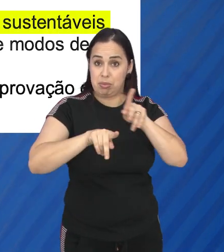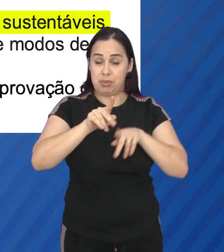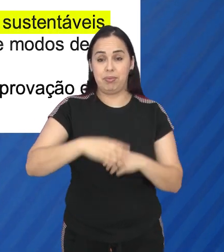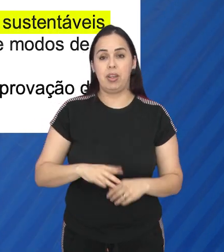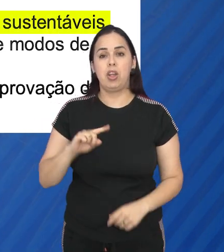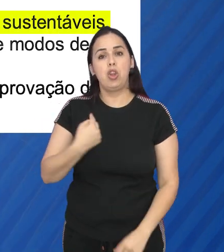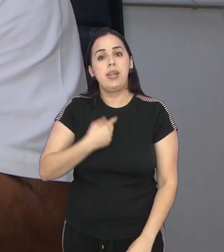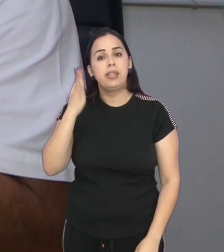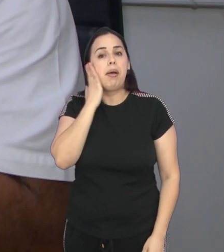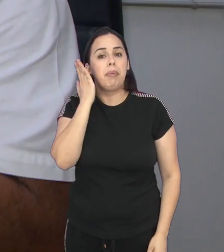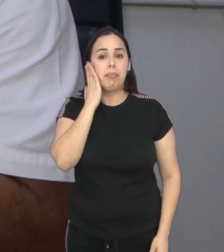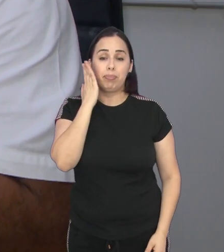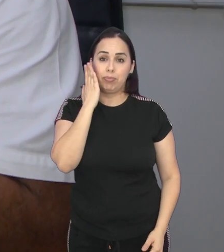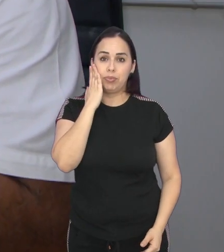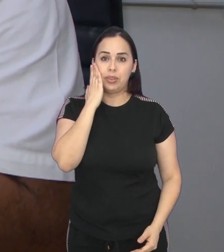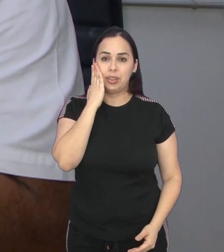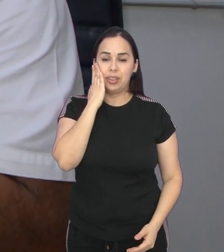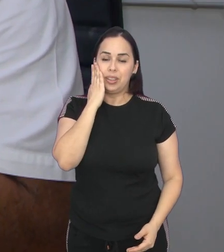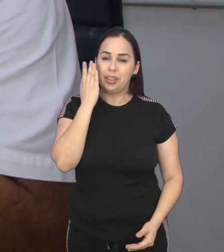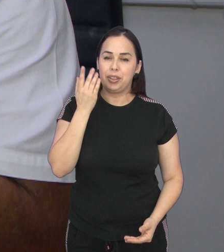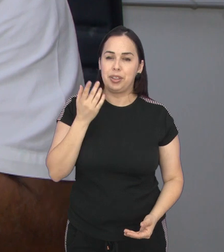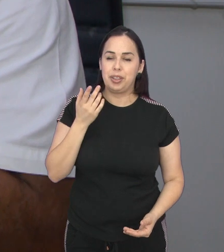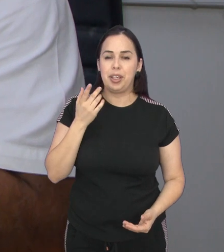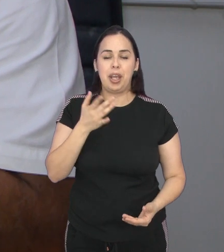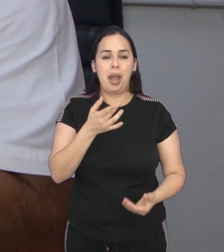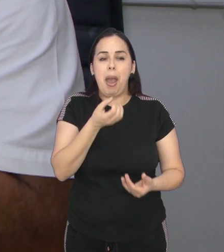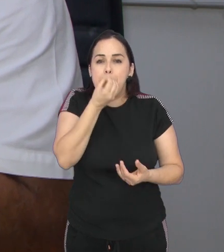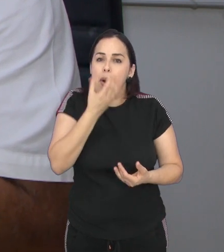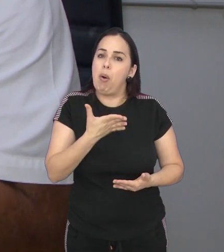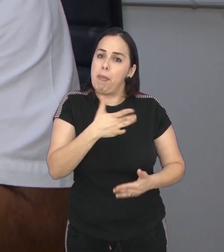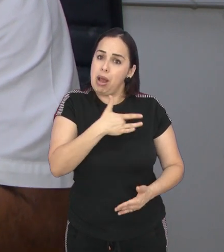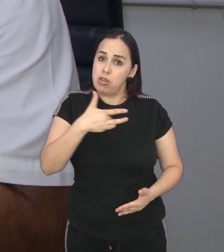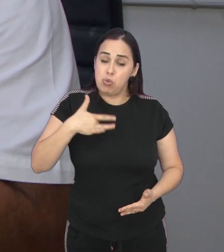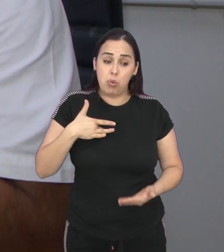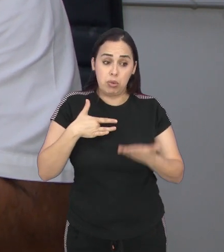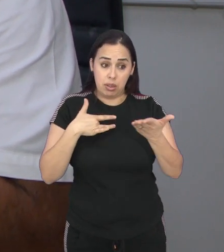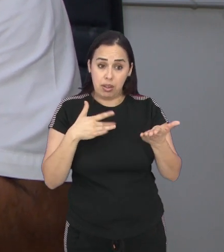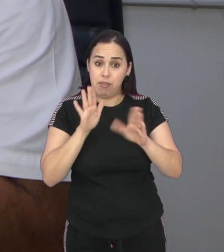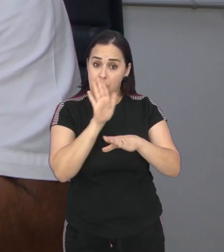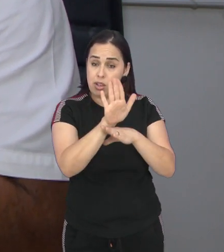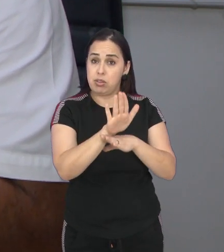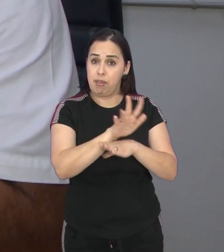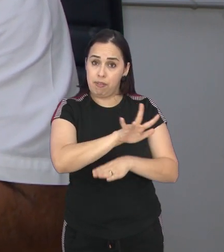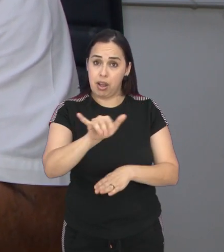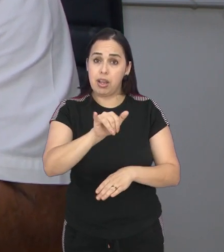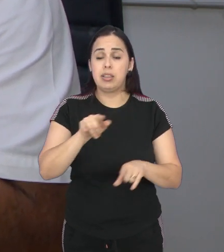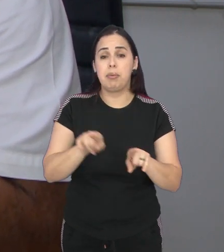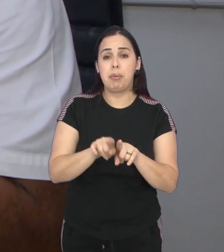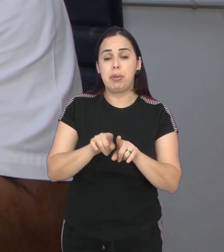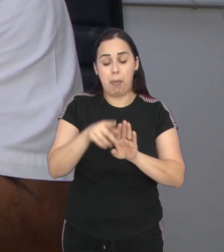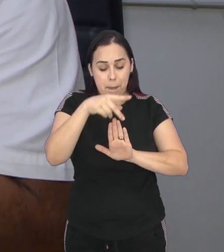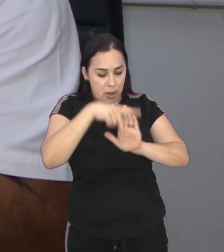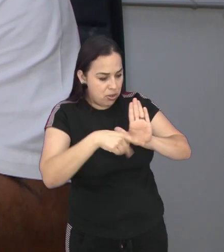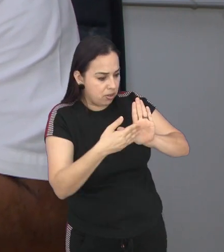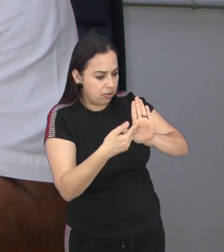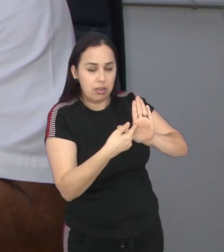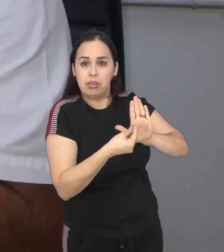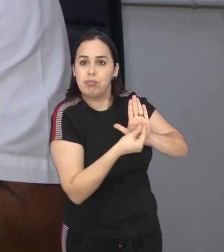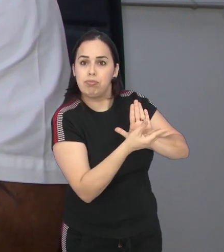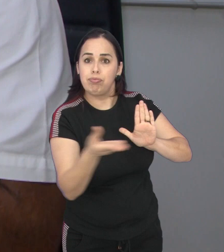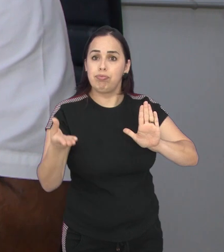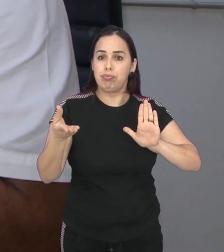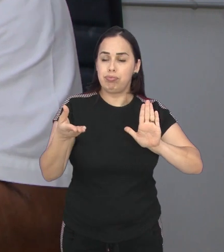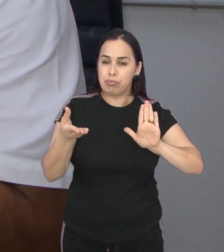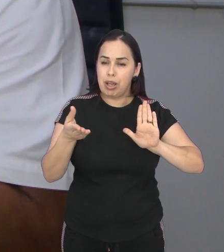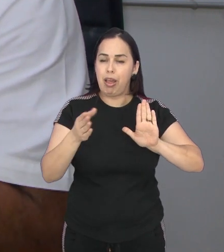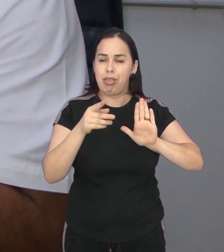a população a gente sabe o quanto isso é economiza na saúde e vai ajudar muito a população Então são